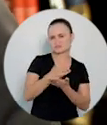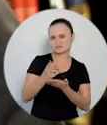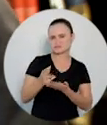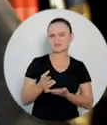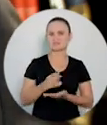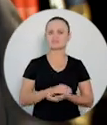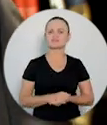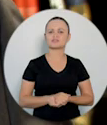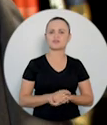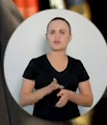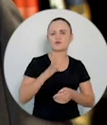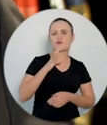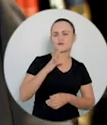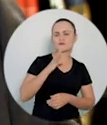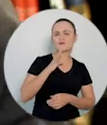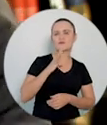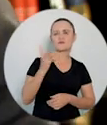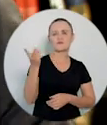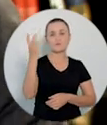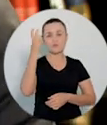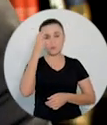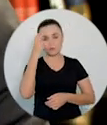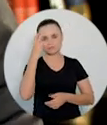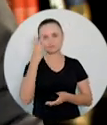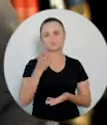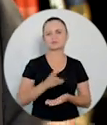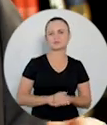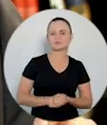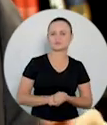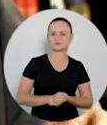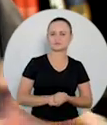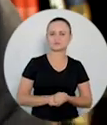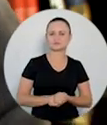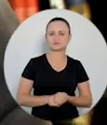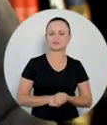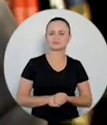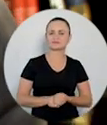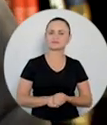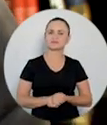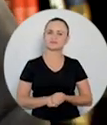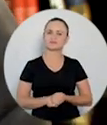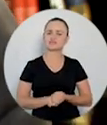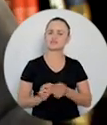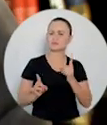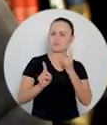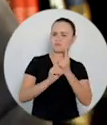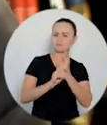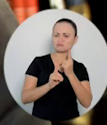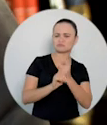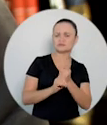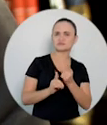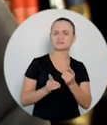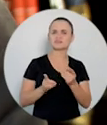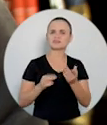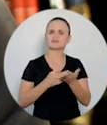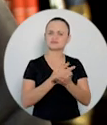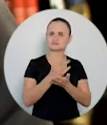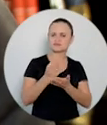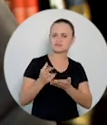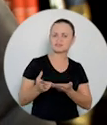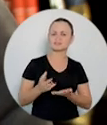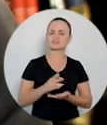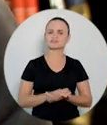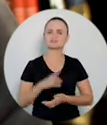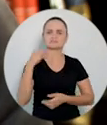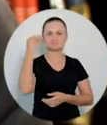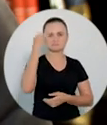países, sabe, uma cultura pulsante de pessoas de todo mundo. E lá você se encontra para, de fato, pesquisar, entender melhor o mundo, entender